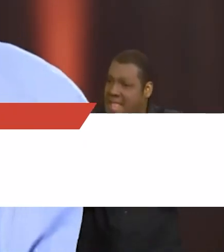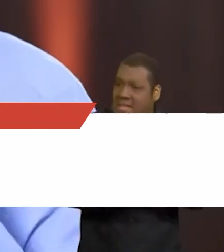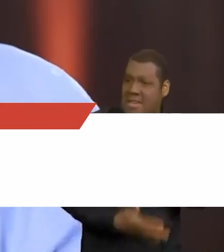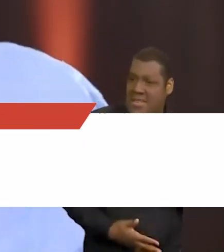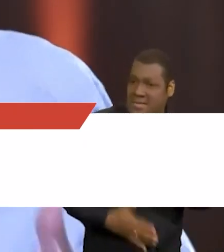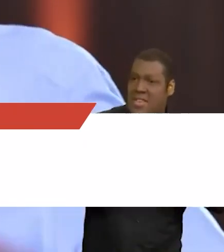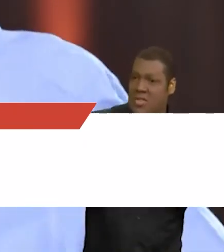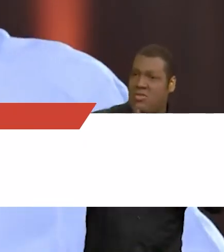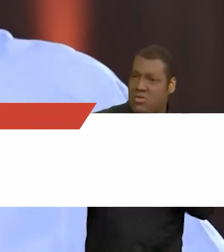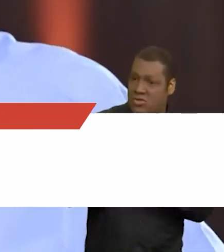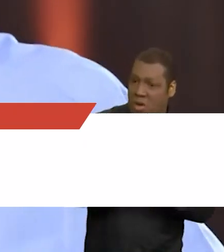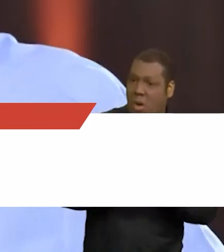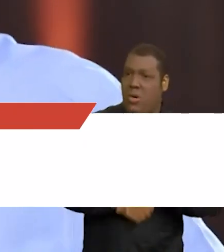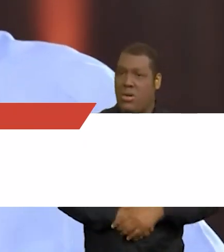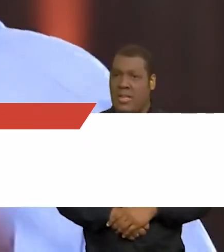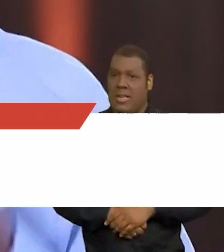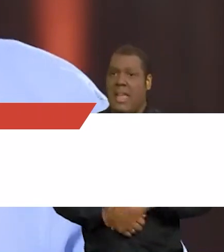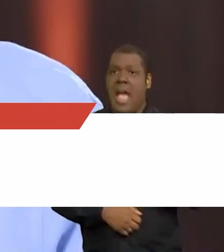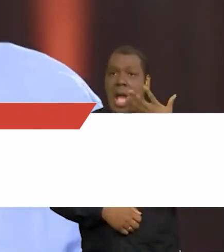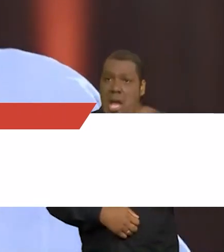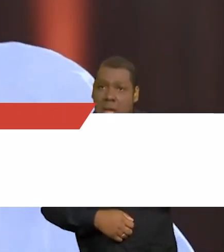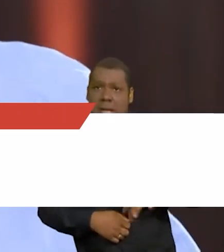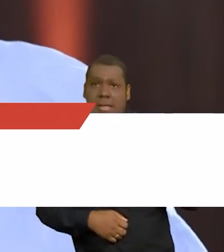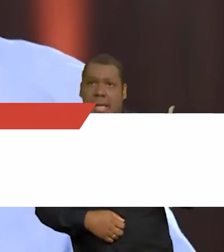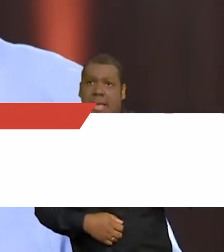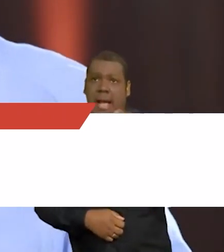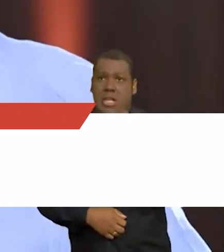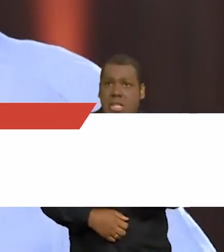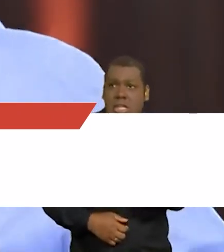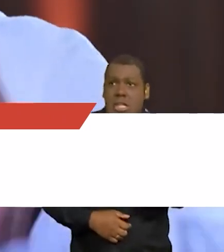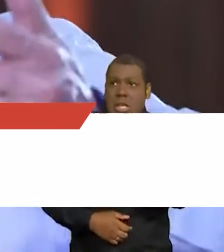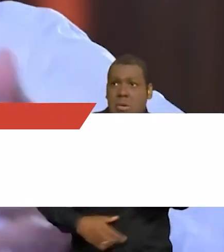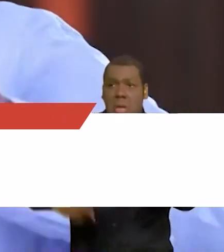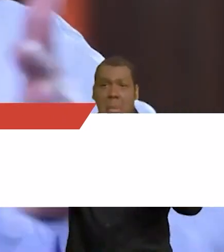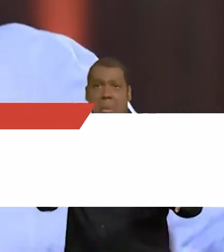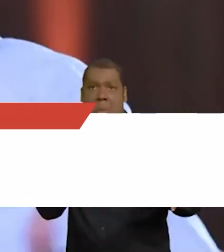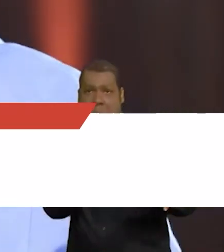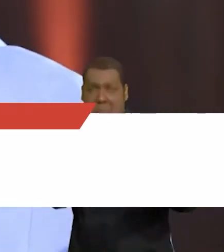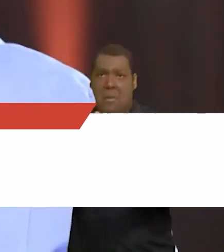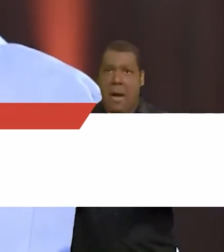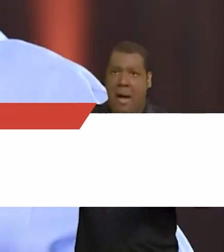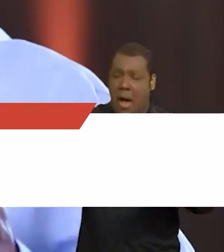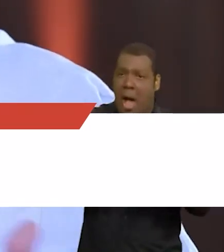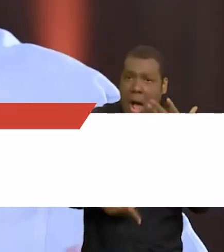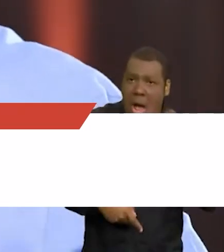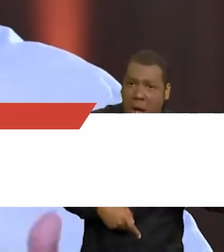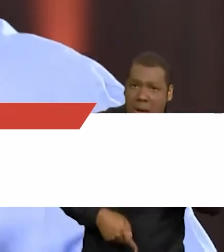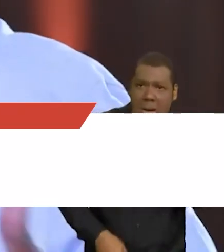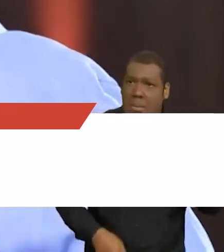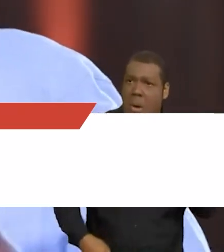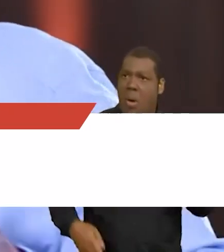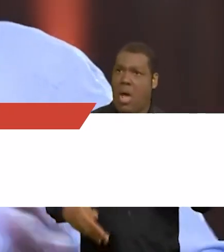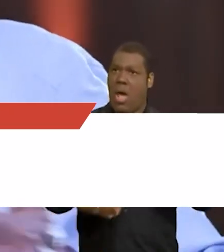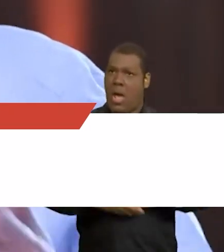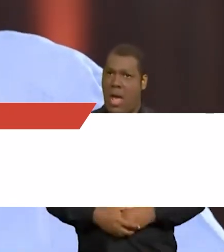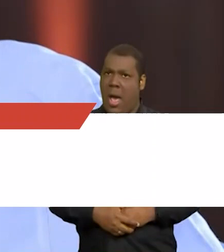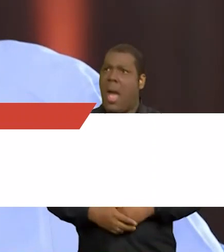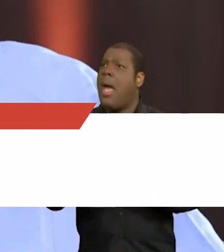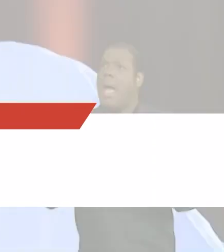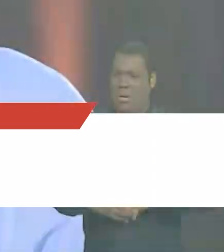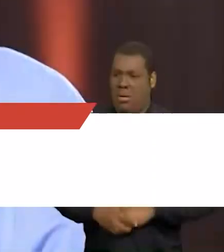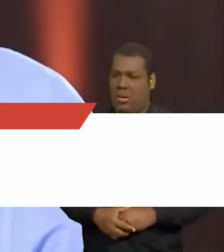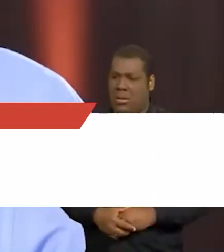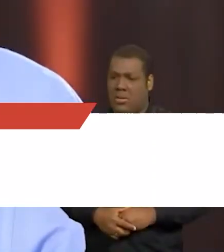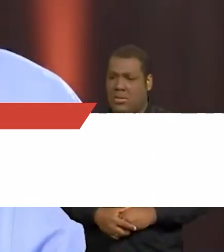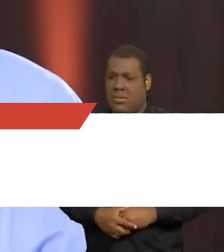morrer com uma bala perdida e bala perdida é essa alguém atirou para aquele lado porque senão é trabalhar não se